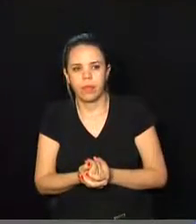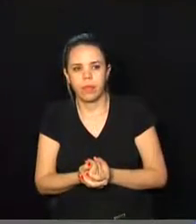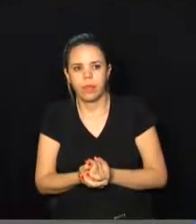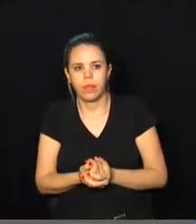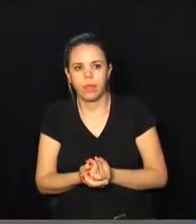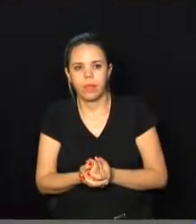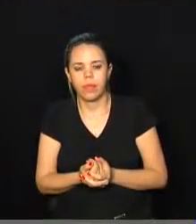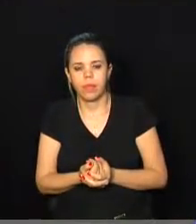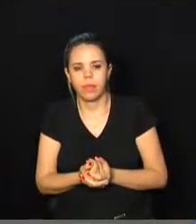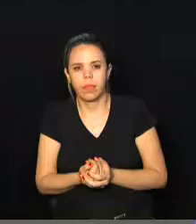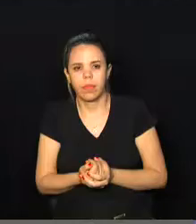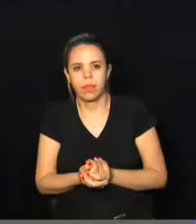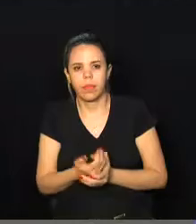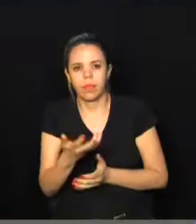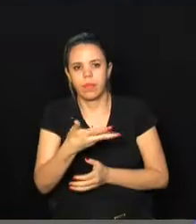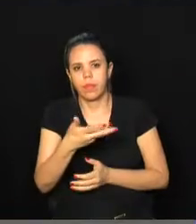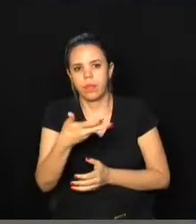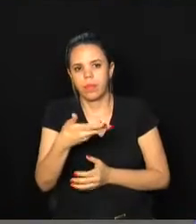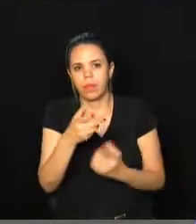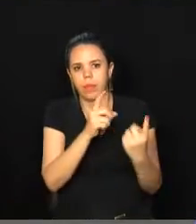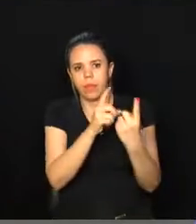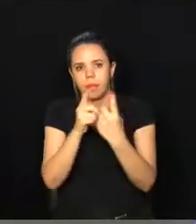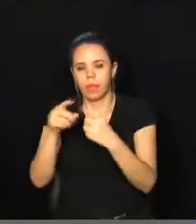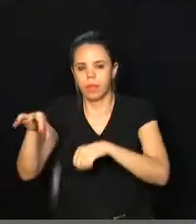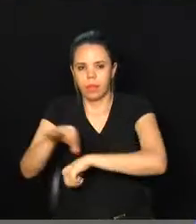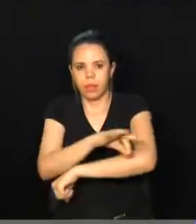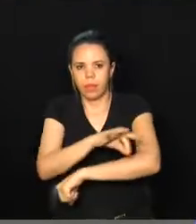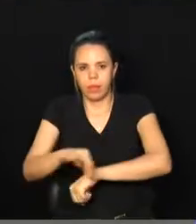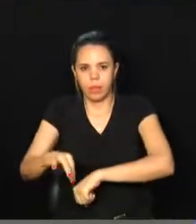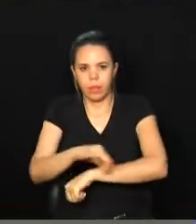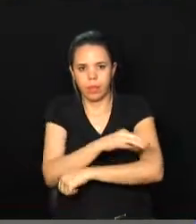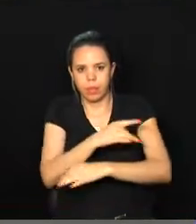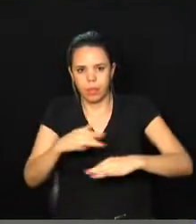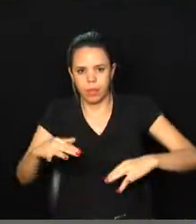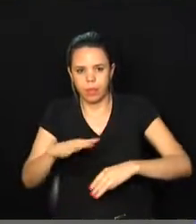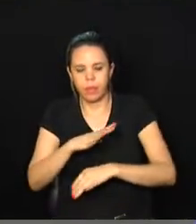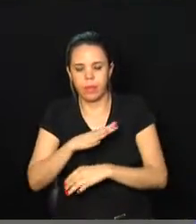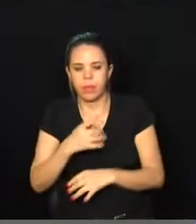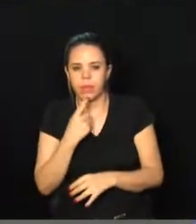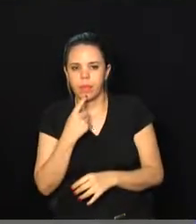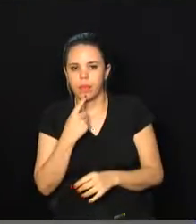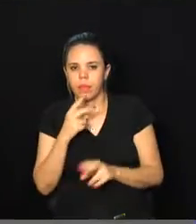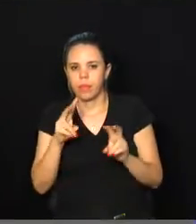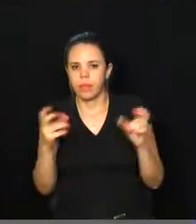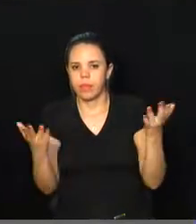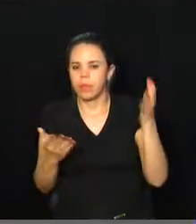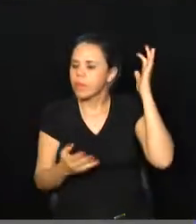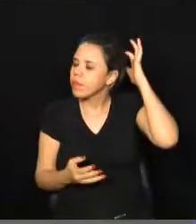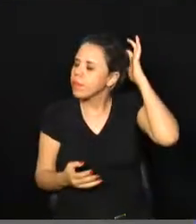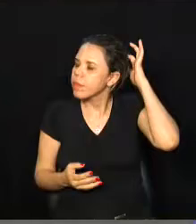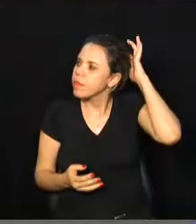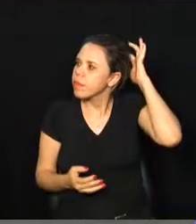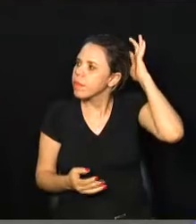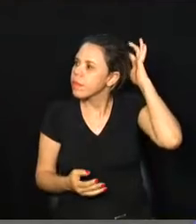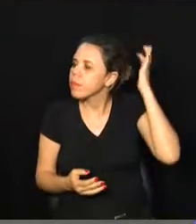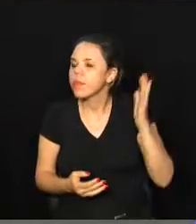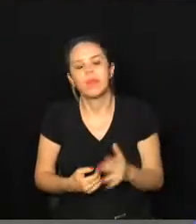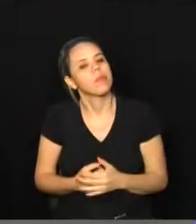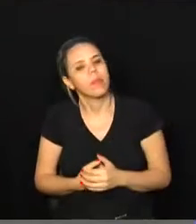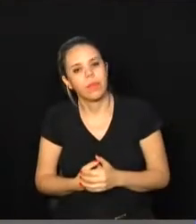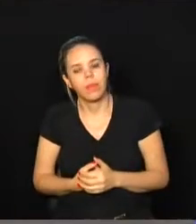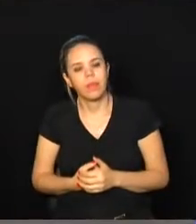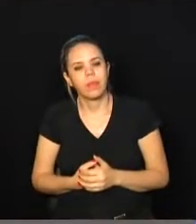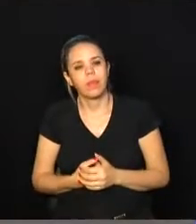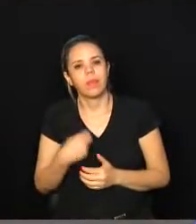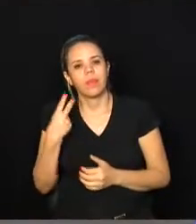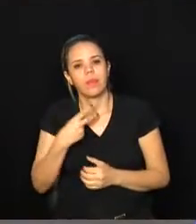referente à burocracia no setor de arquitetura e urbanismo, que é o tema de hoje. Os demais